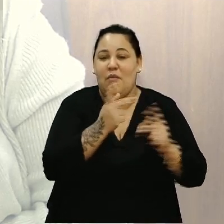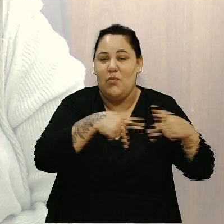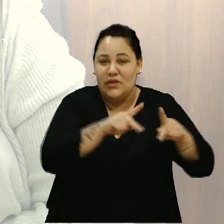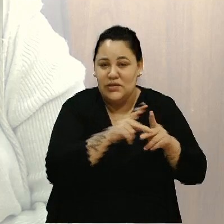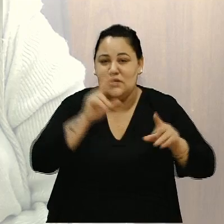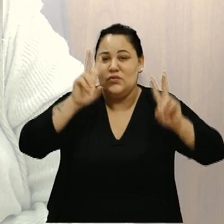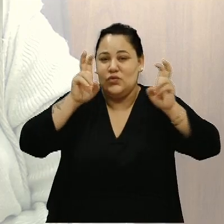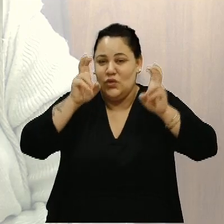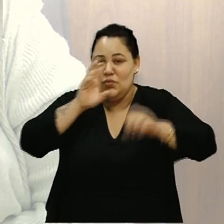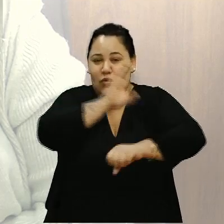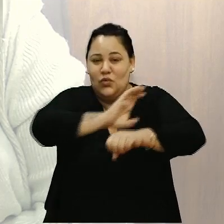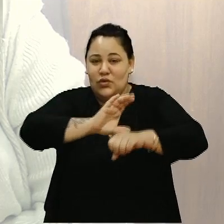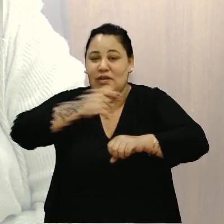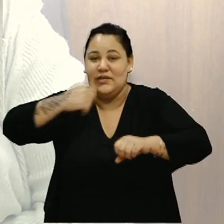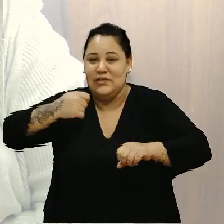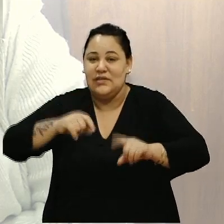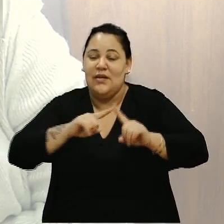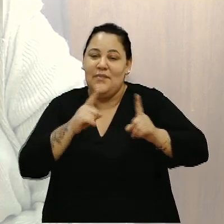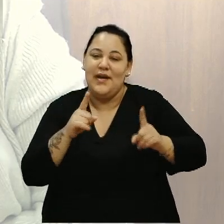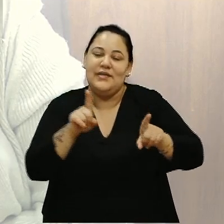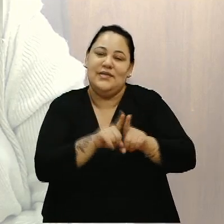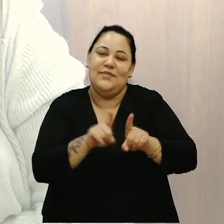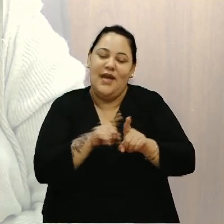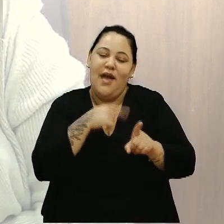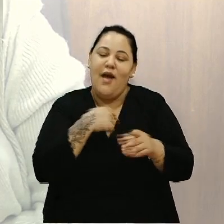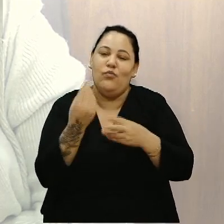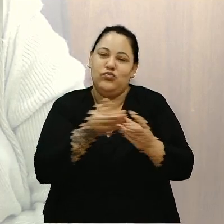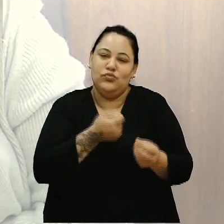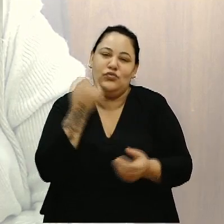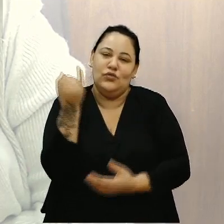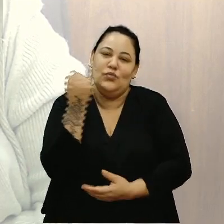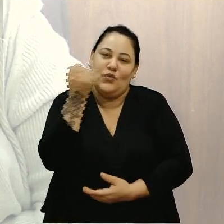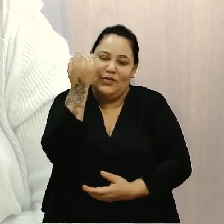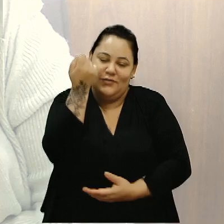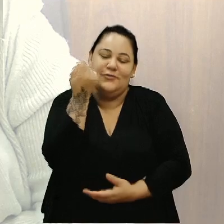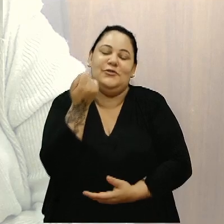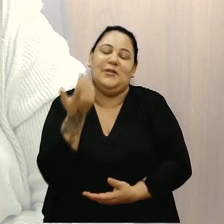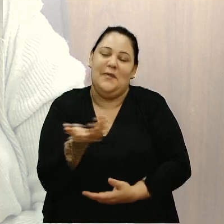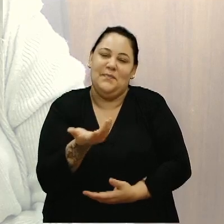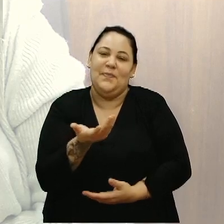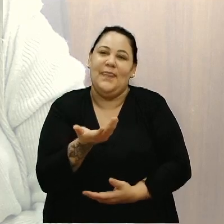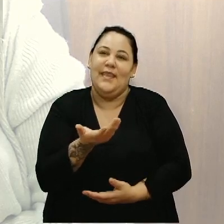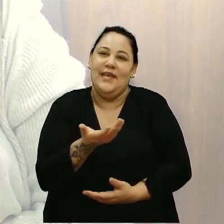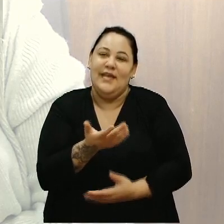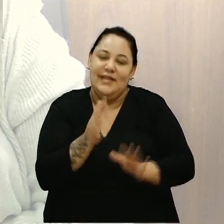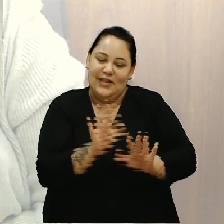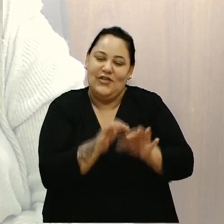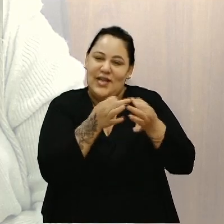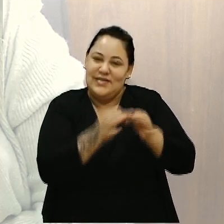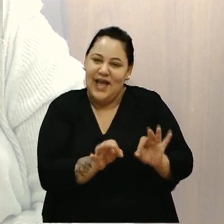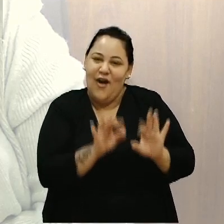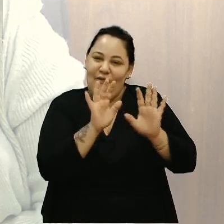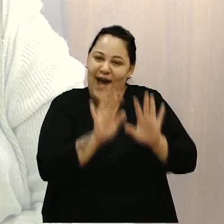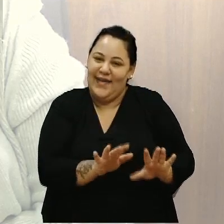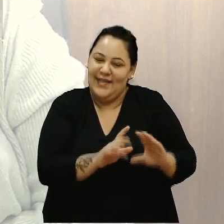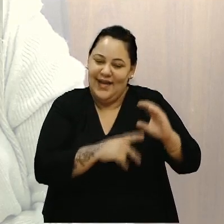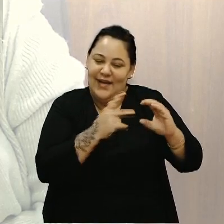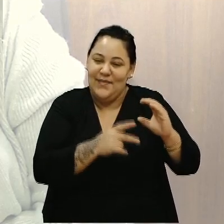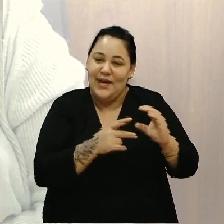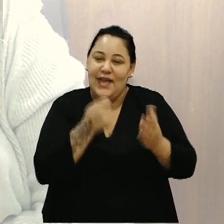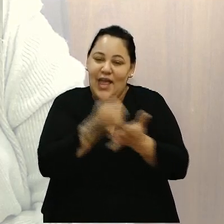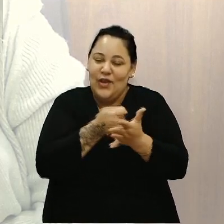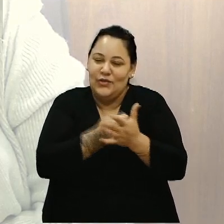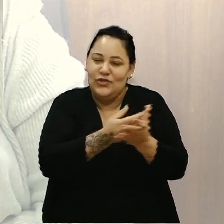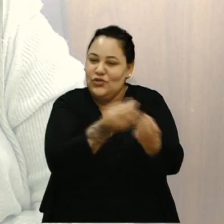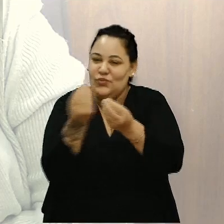cursos e a necessidade, mas sim é muito salutar e importante deixar para os anais dessa casa que a luta de tantos e